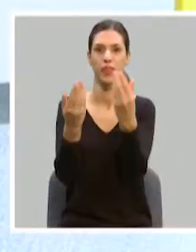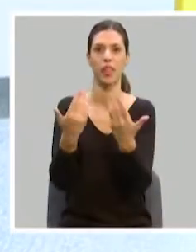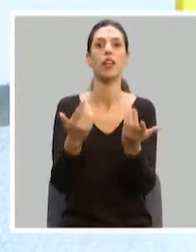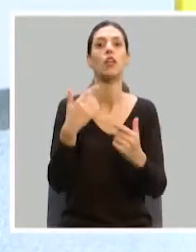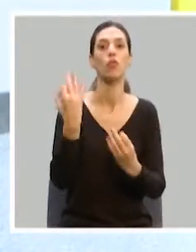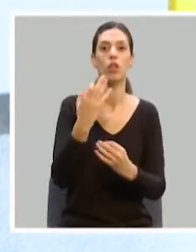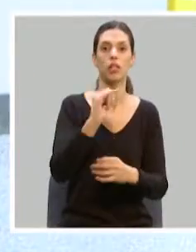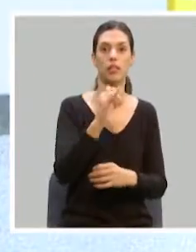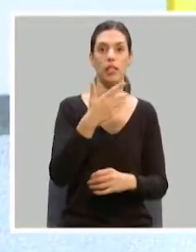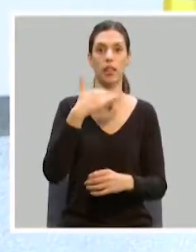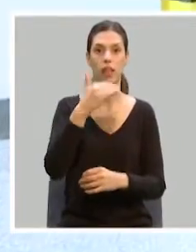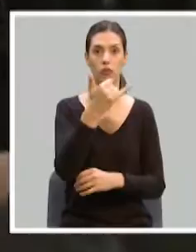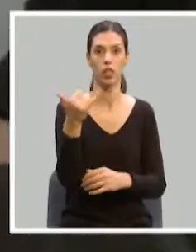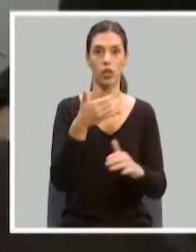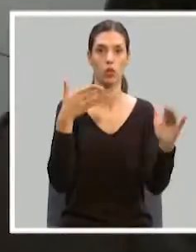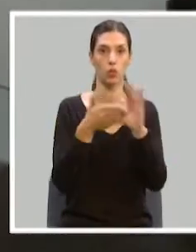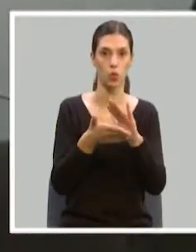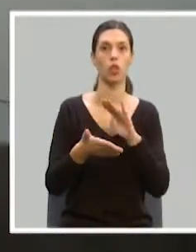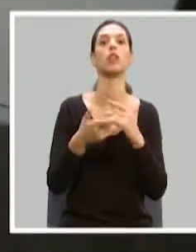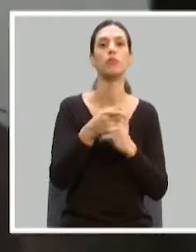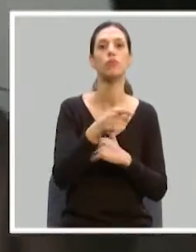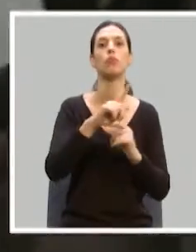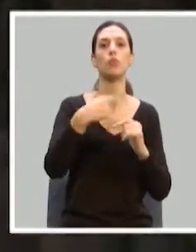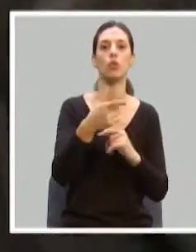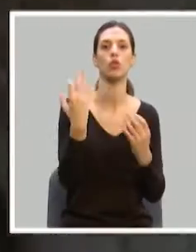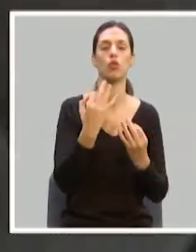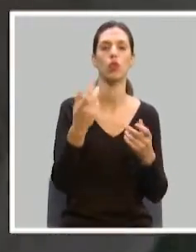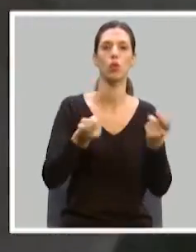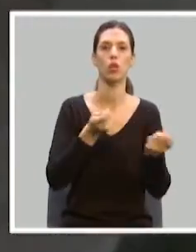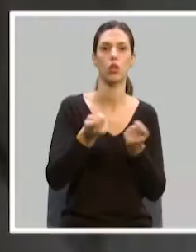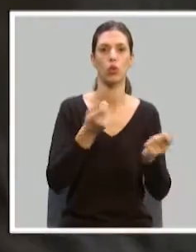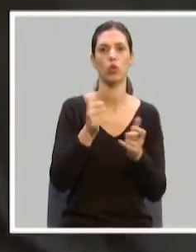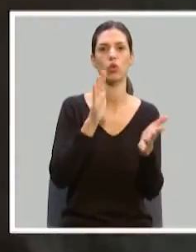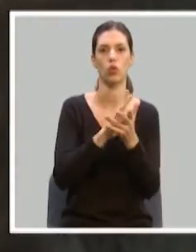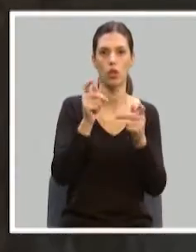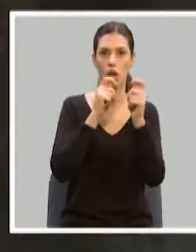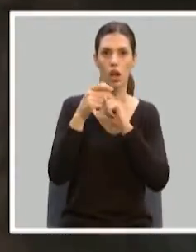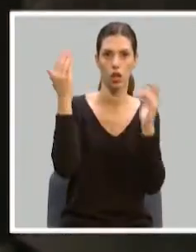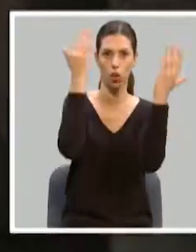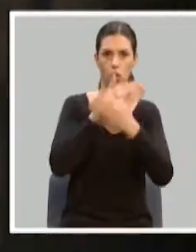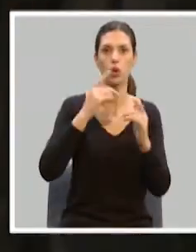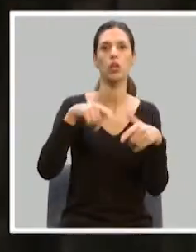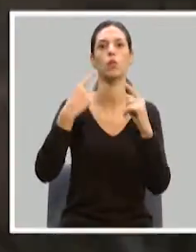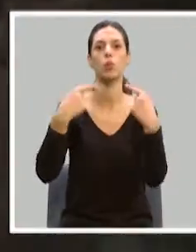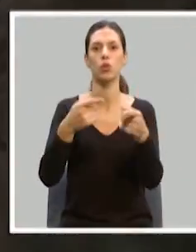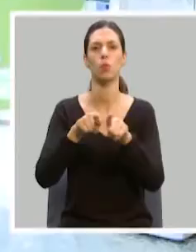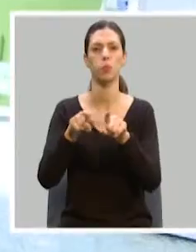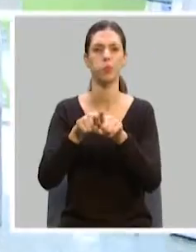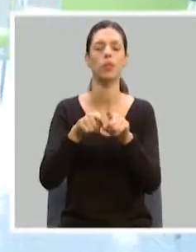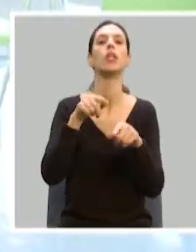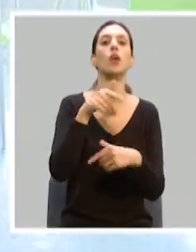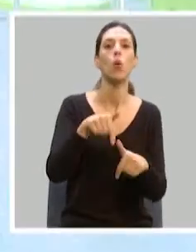entrou para a se com 22 anos onde foi coordenador do Jornal da Noite editor de política atualmente é o